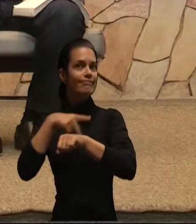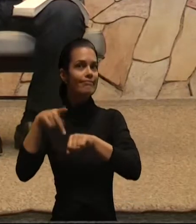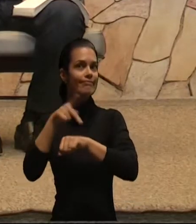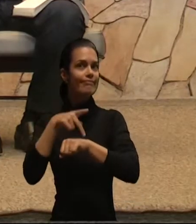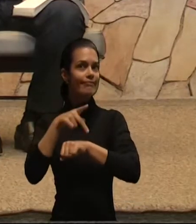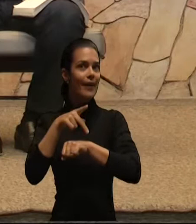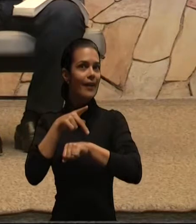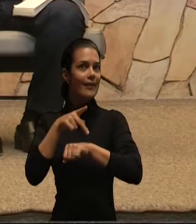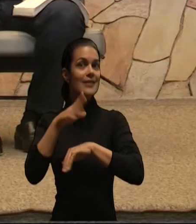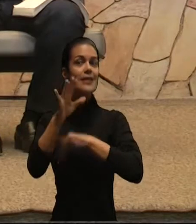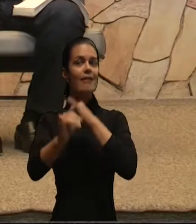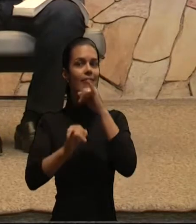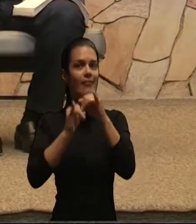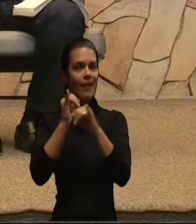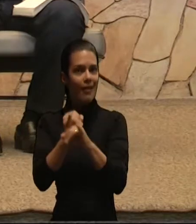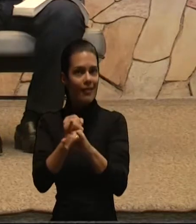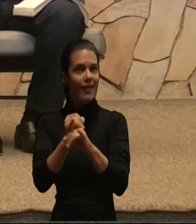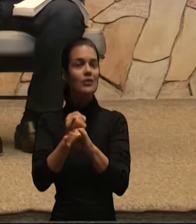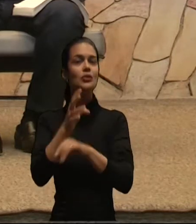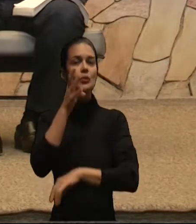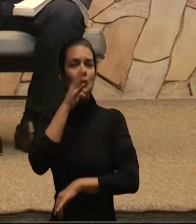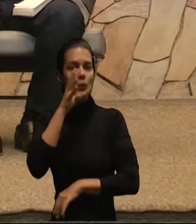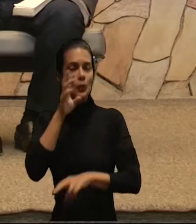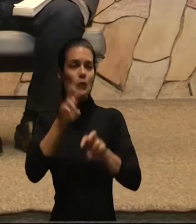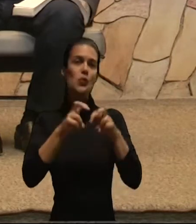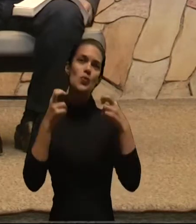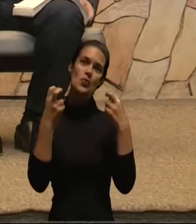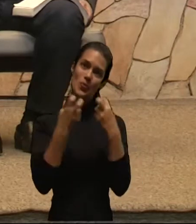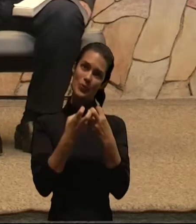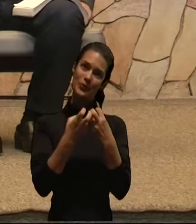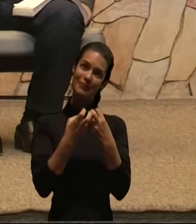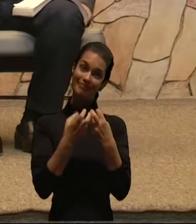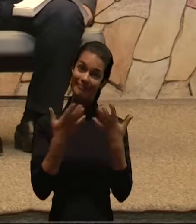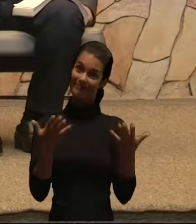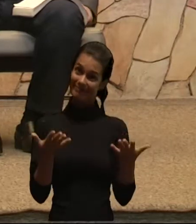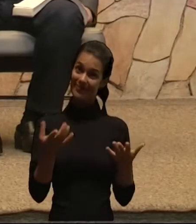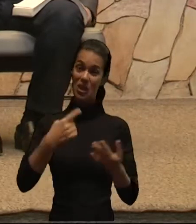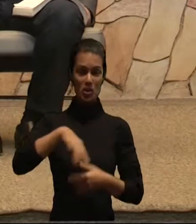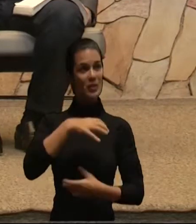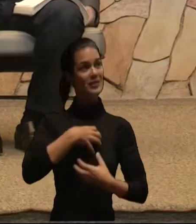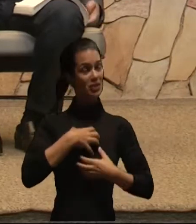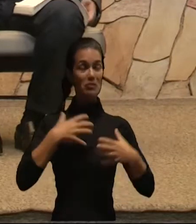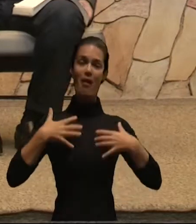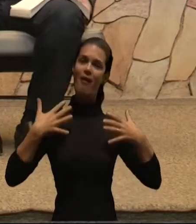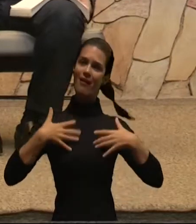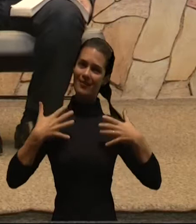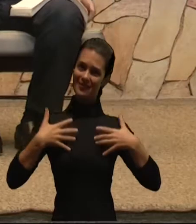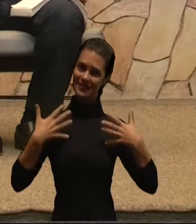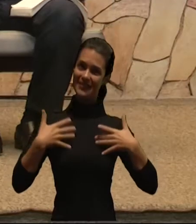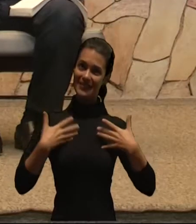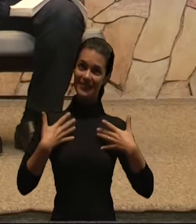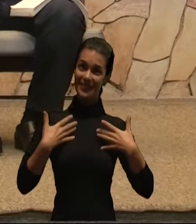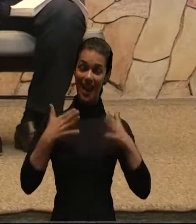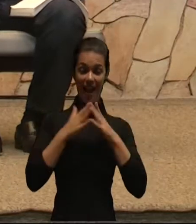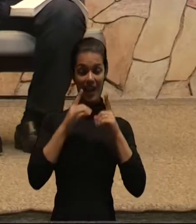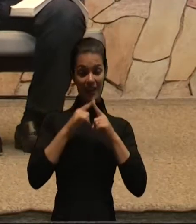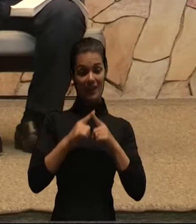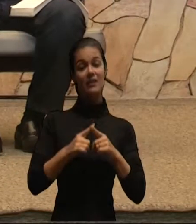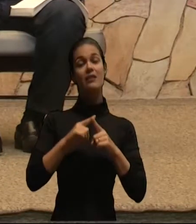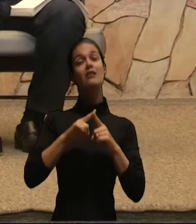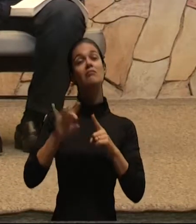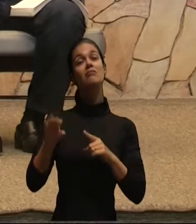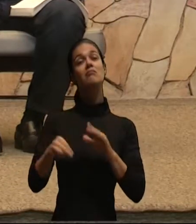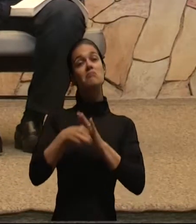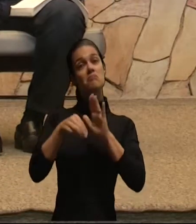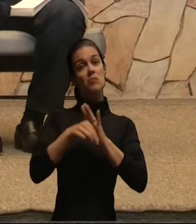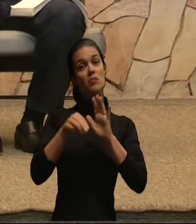a possibilidade de poder estar participando de um culto. Então, a nossa igreja cultua Deus e, ao mesmo tempo, ela